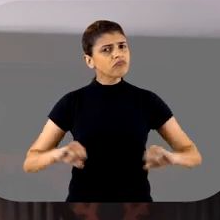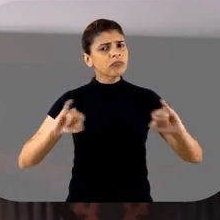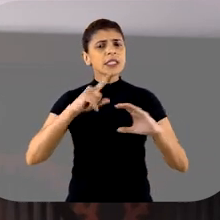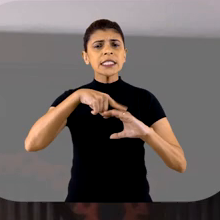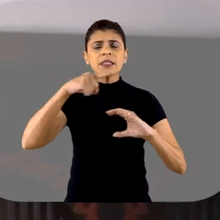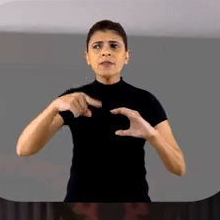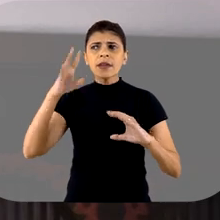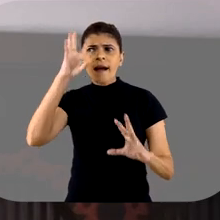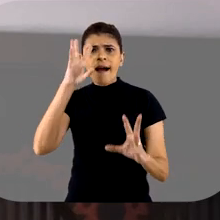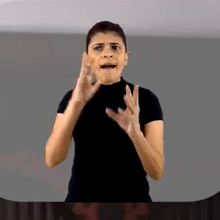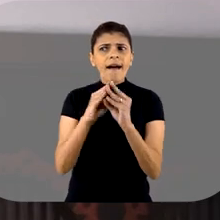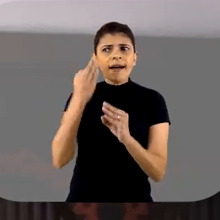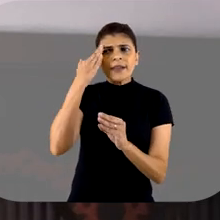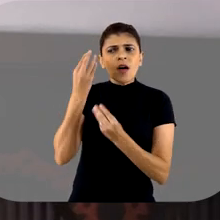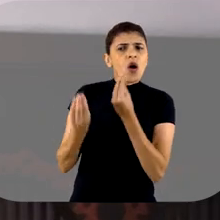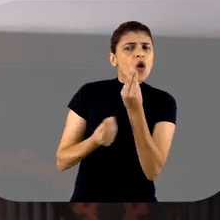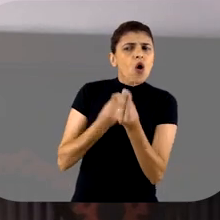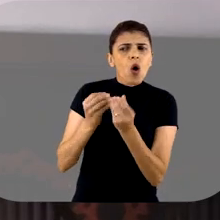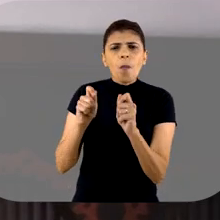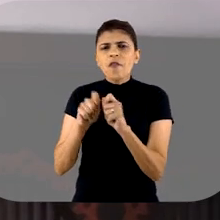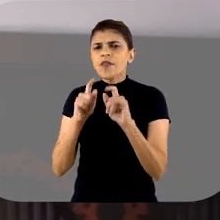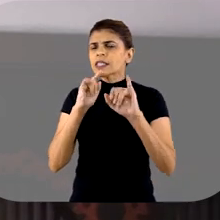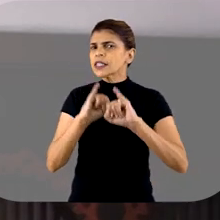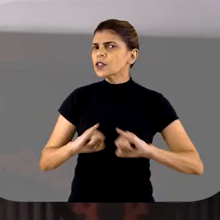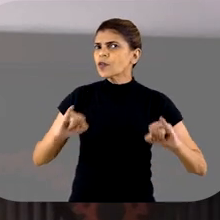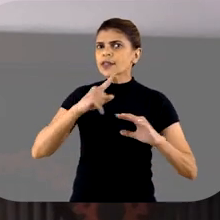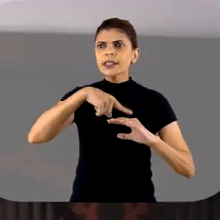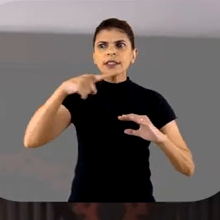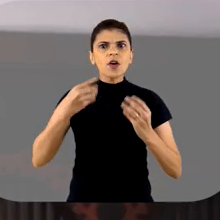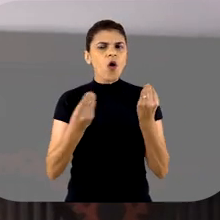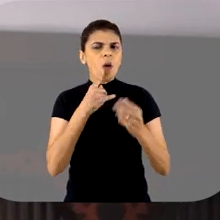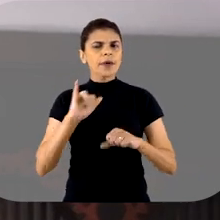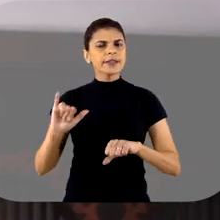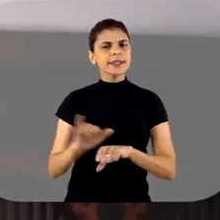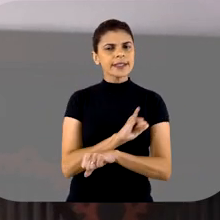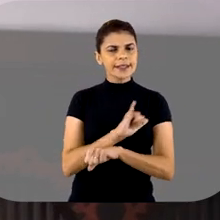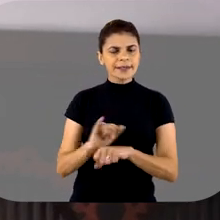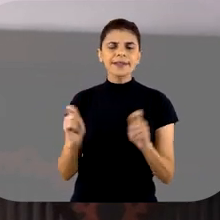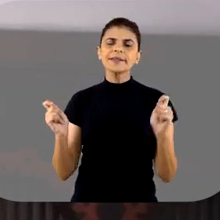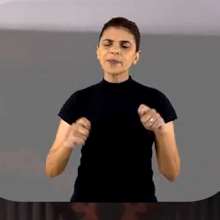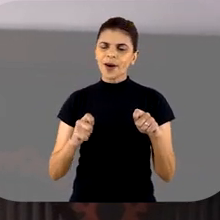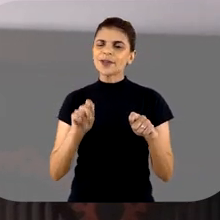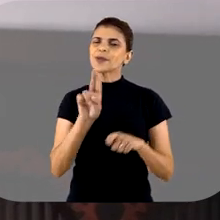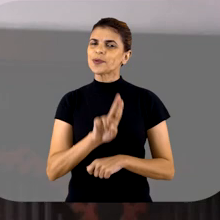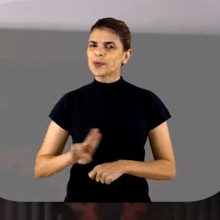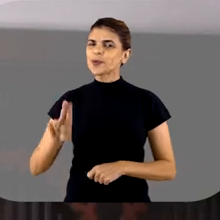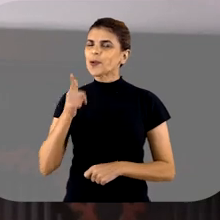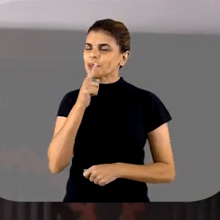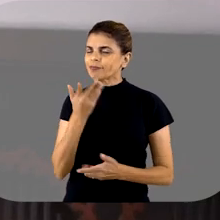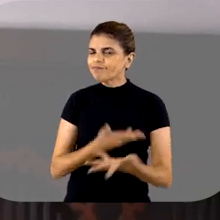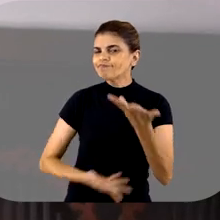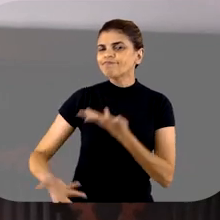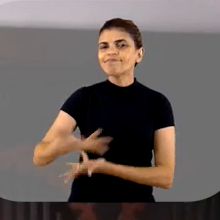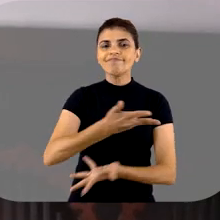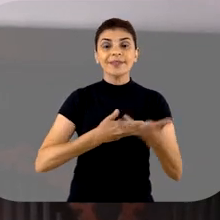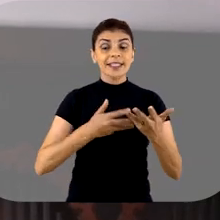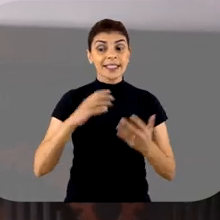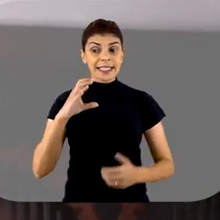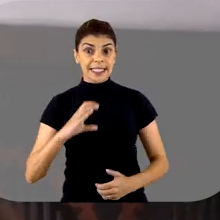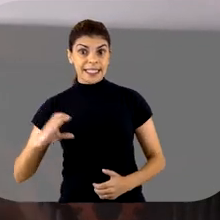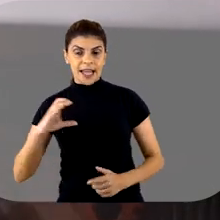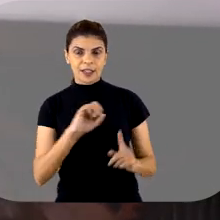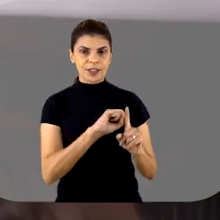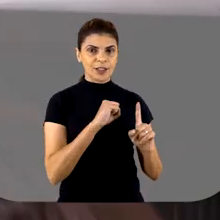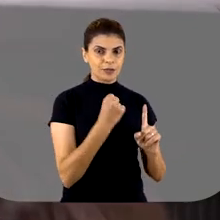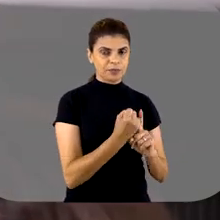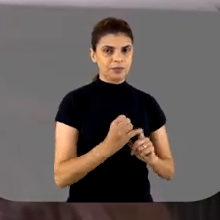tentar entender melhor como funciona a divulgação científica e que estratégias a gente pode usar para melhorar esse diálogo entre a ciência e a